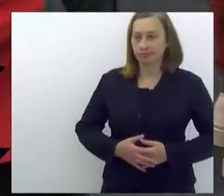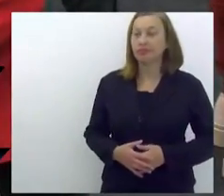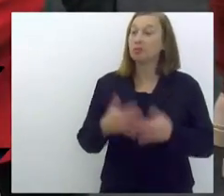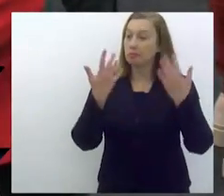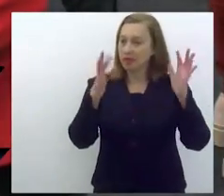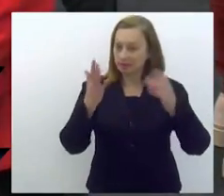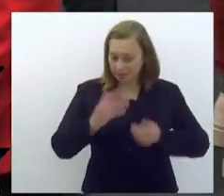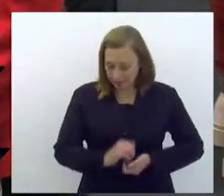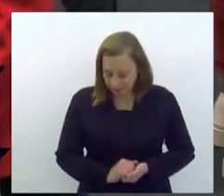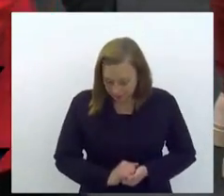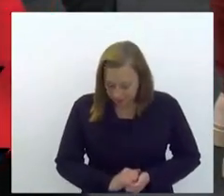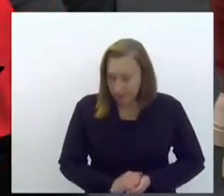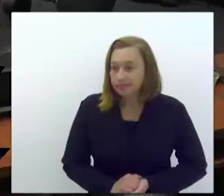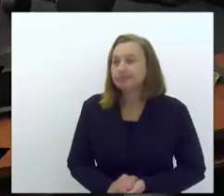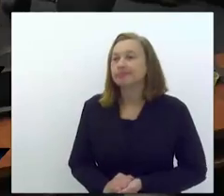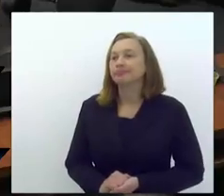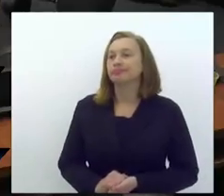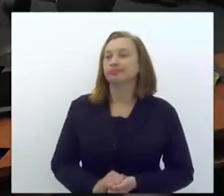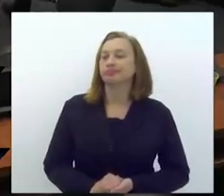parabéns